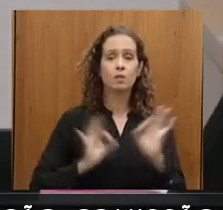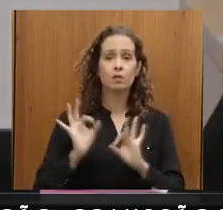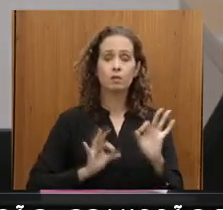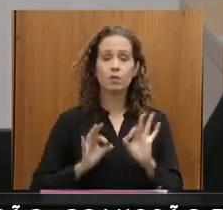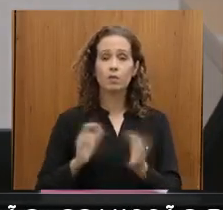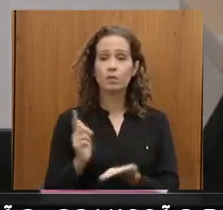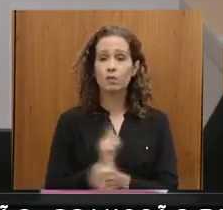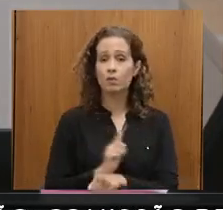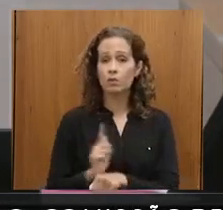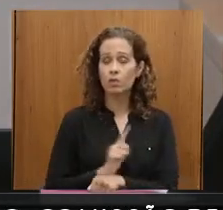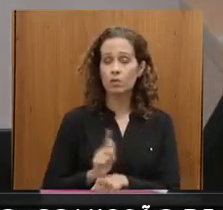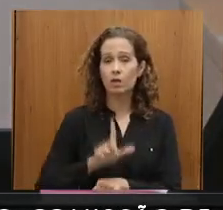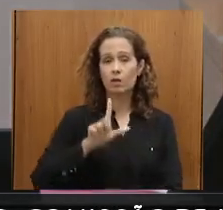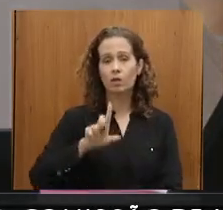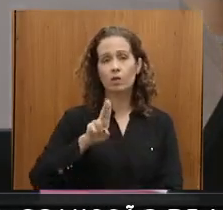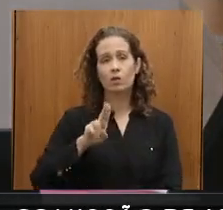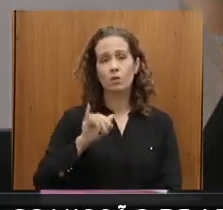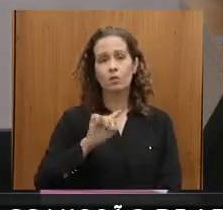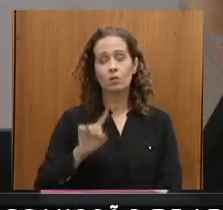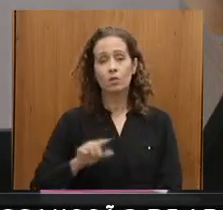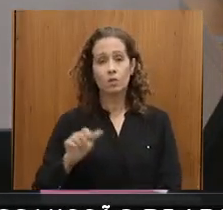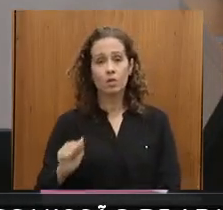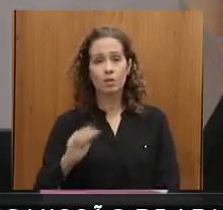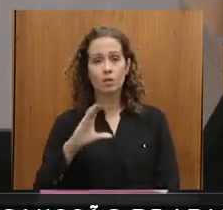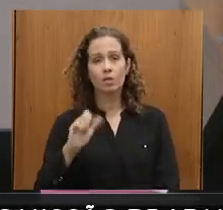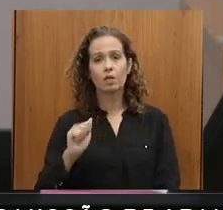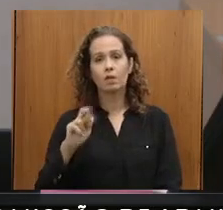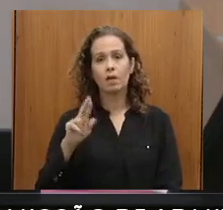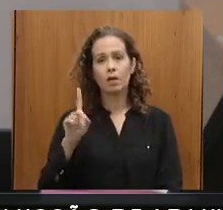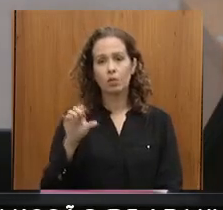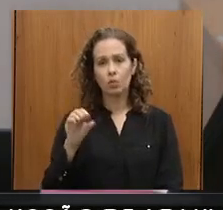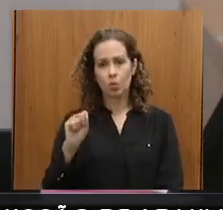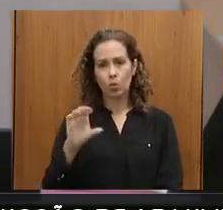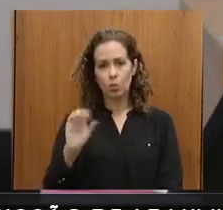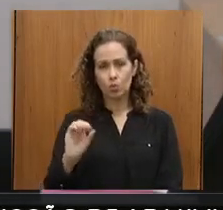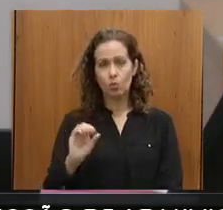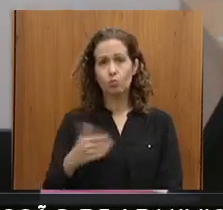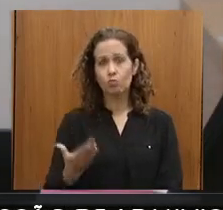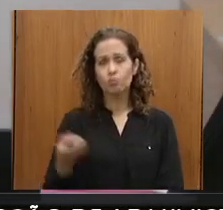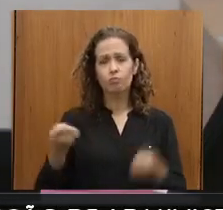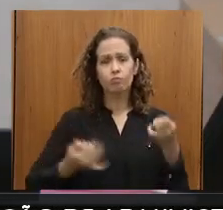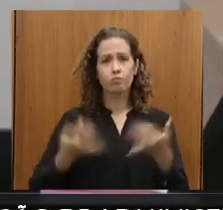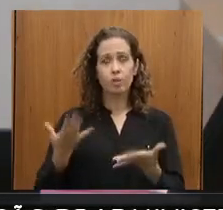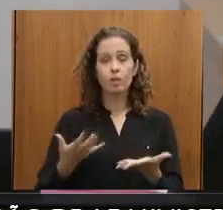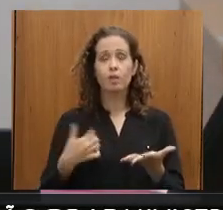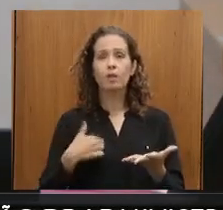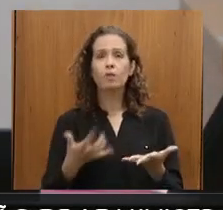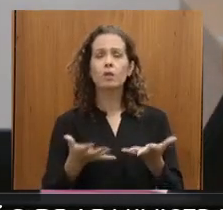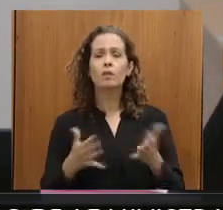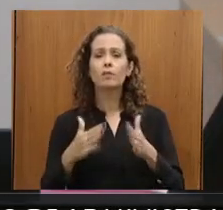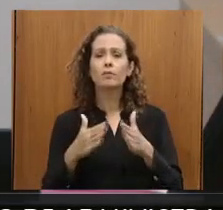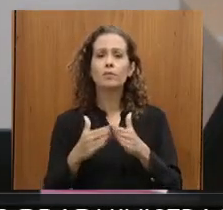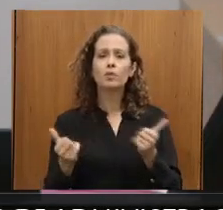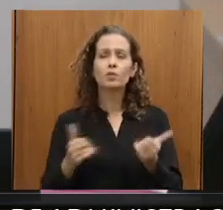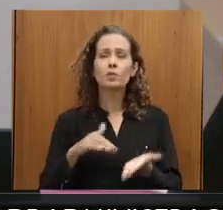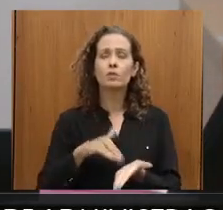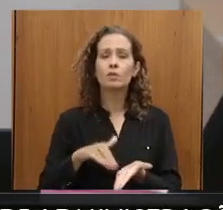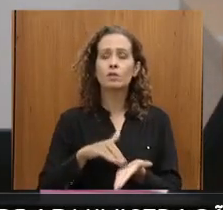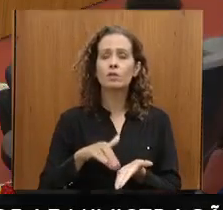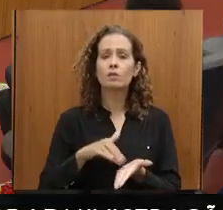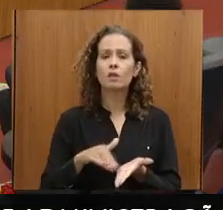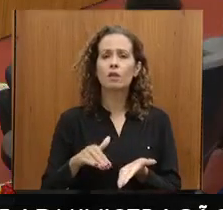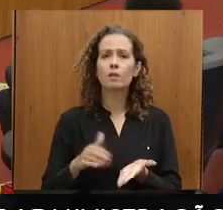Gestão, Luísa Cardoso Barreto, para que faça... Eu queria fazer um pedido, secretária.